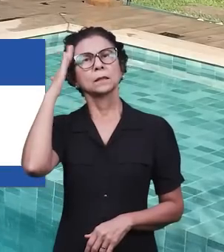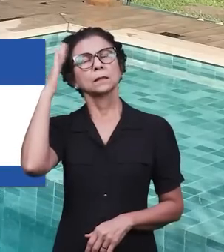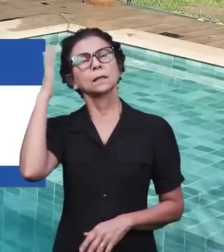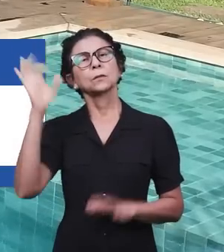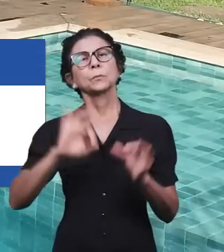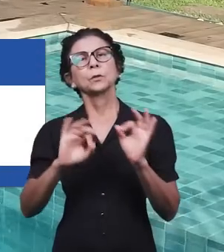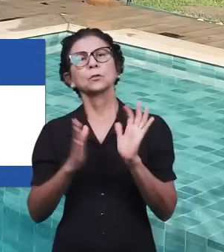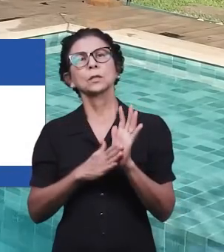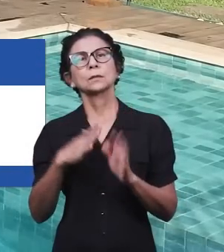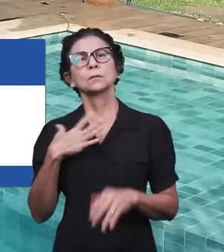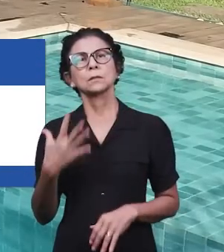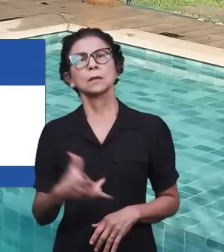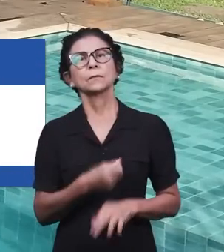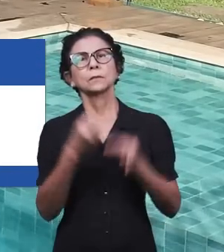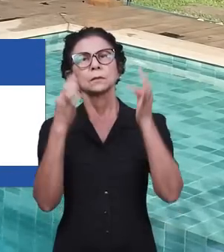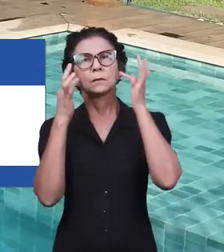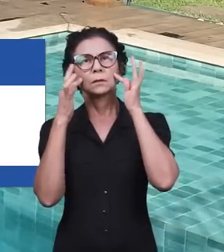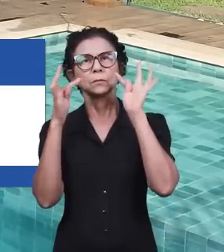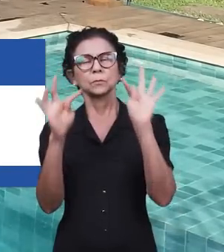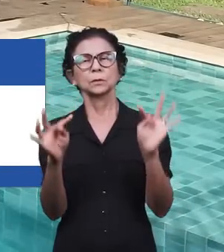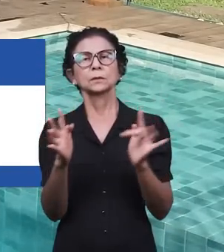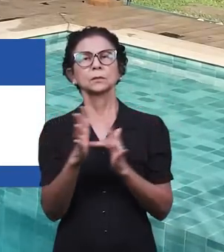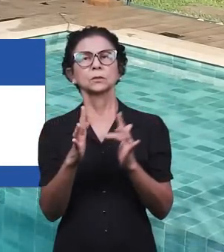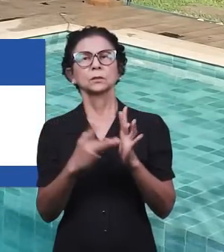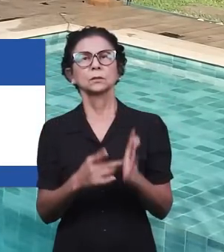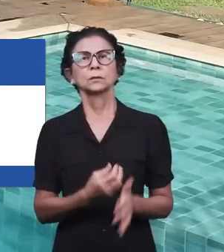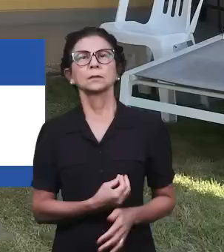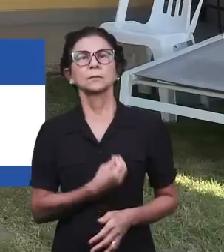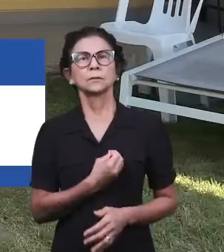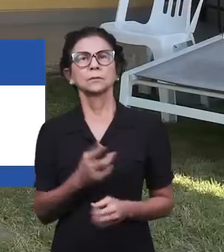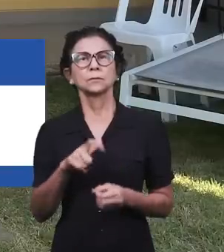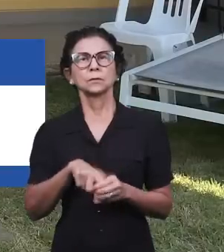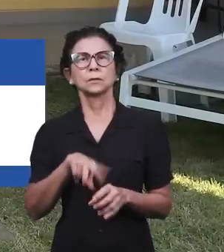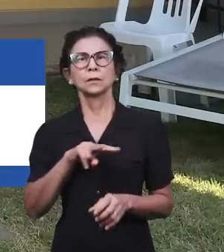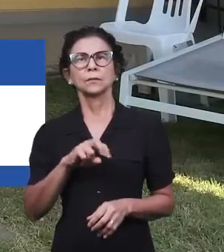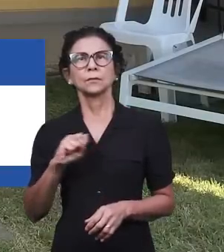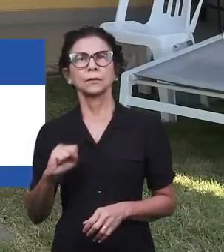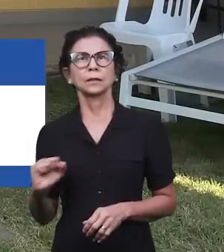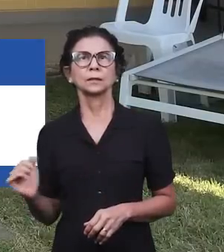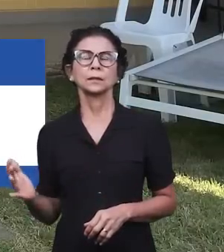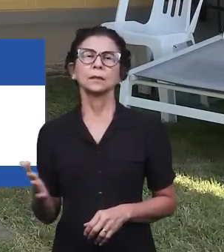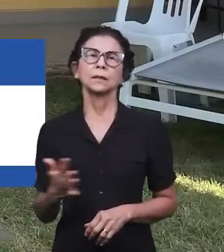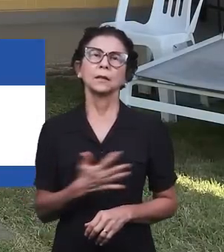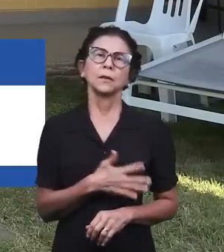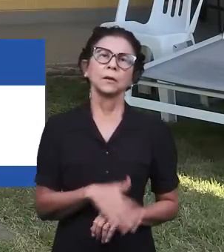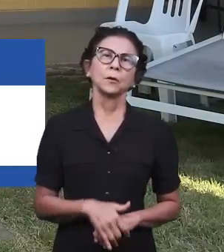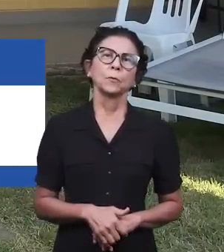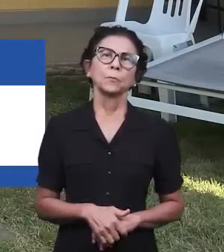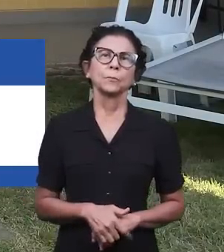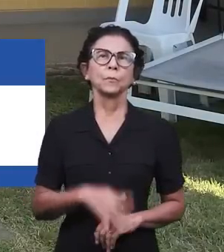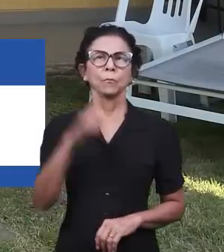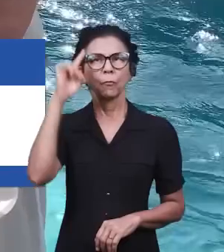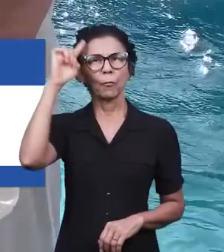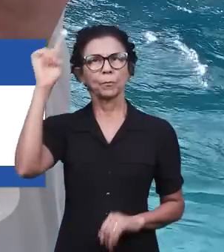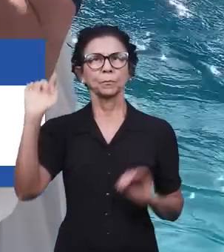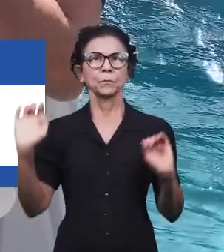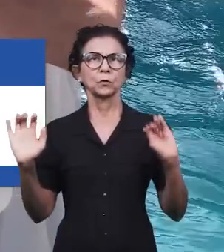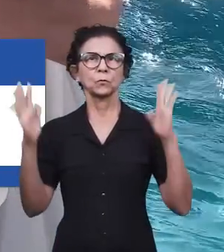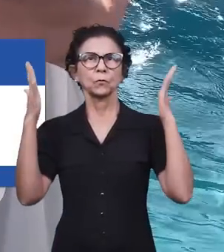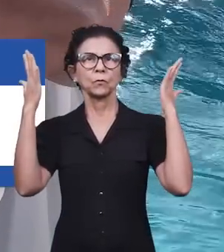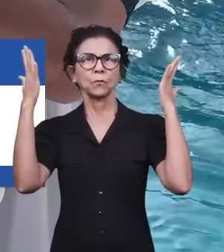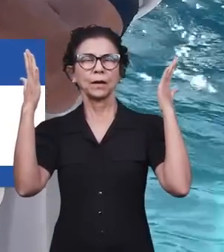hoje testemunharam que Jesus está vivo e vai voltar. Hoje foi um dia festivo,